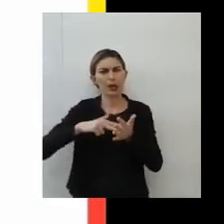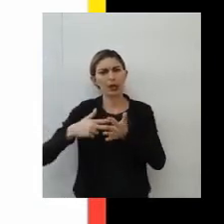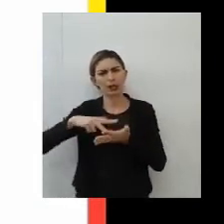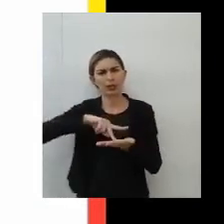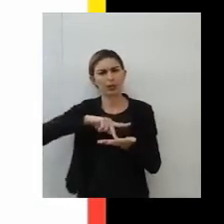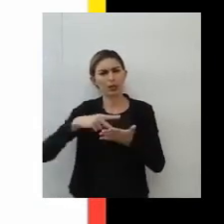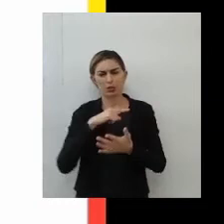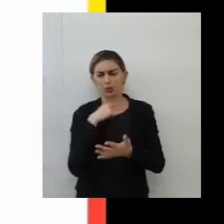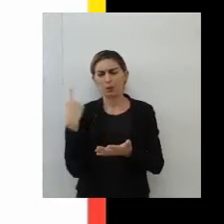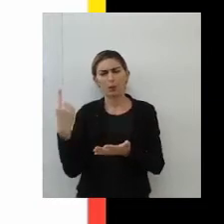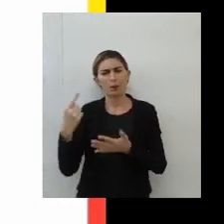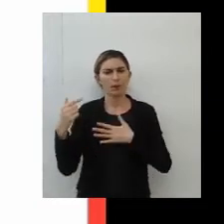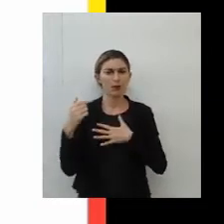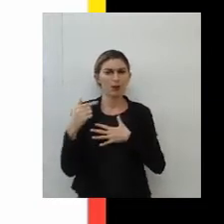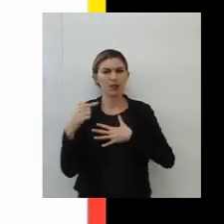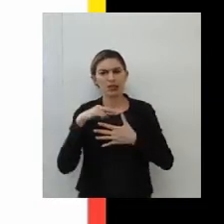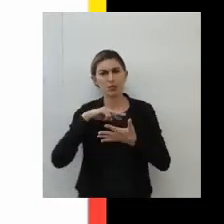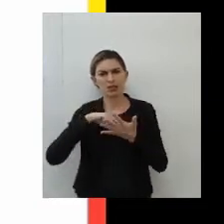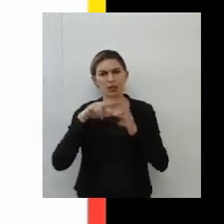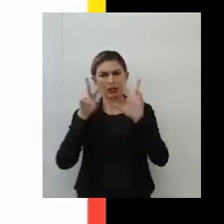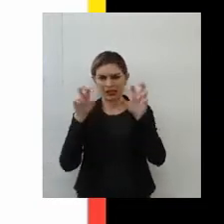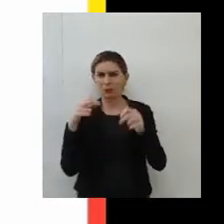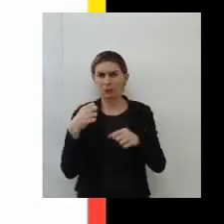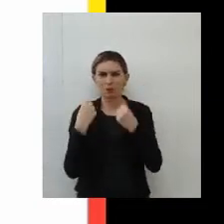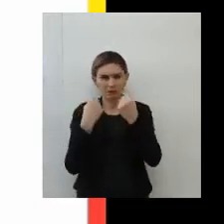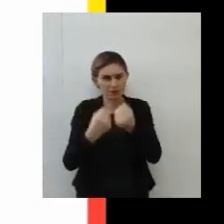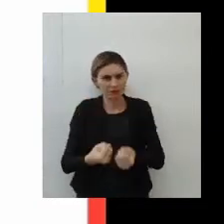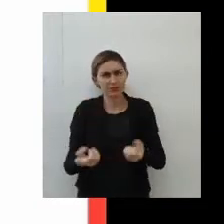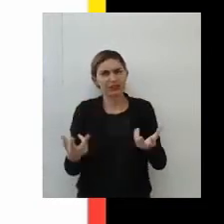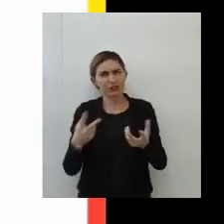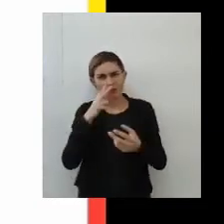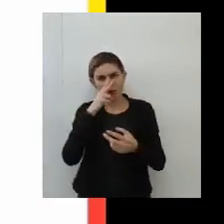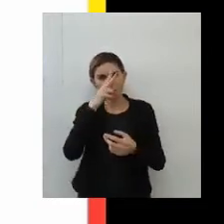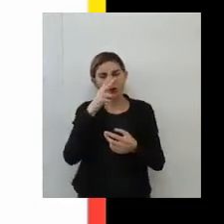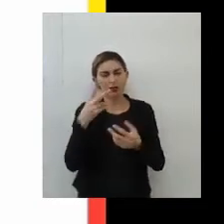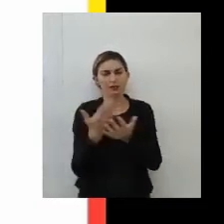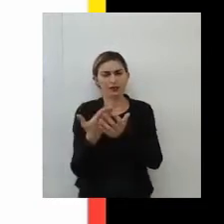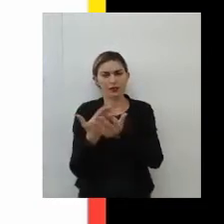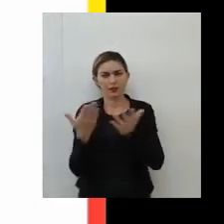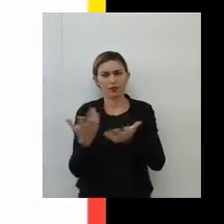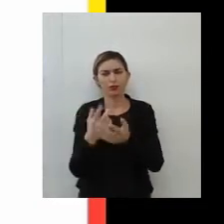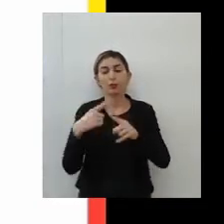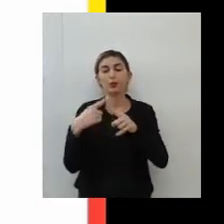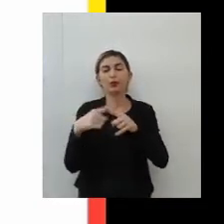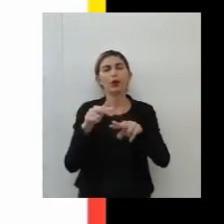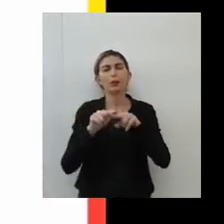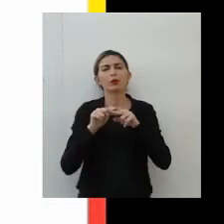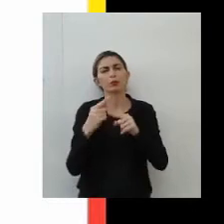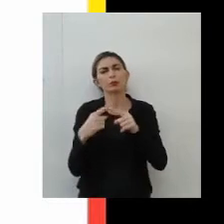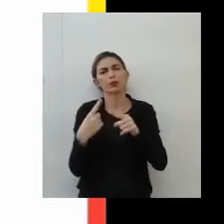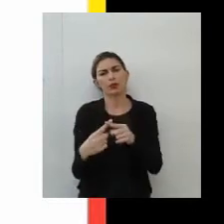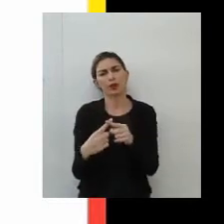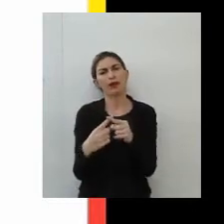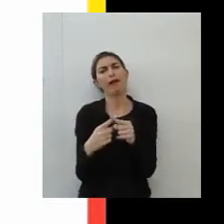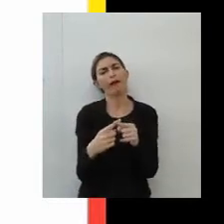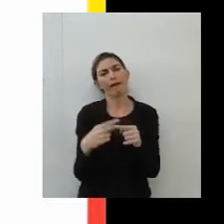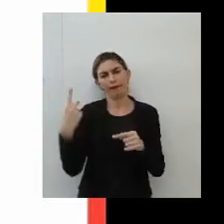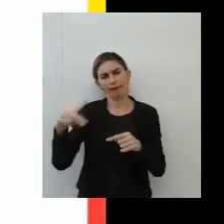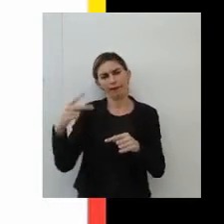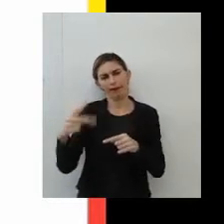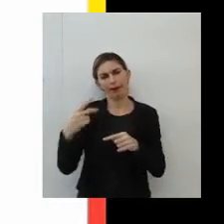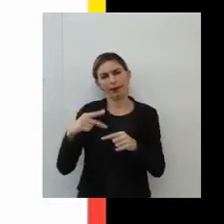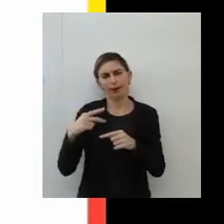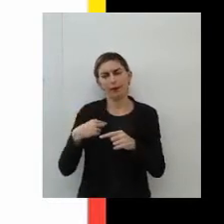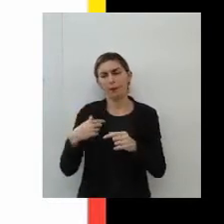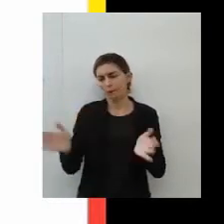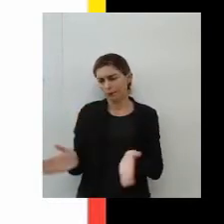morte? Bom, é um tema até pesado para a aula de hoje, hein? Então, porque ela vai levar desde o